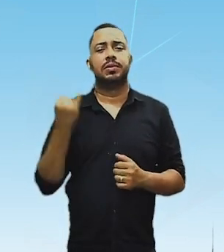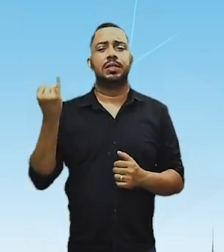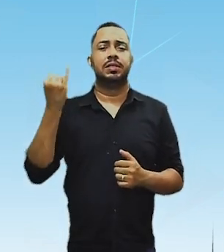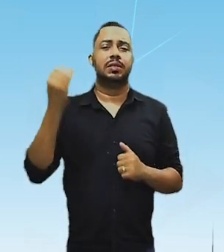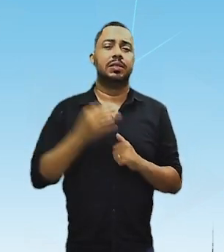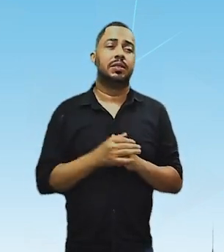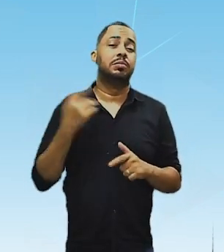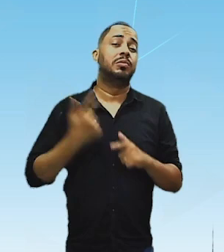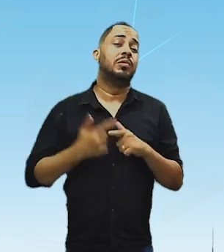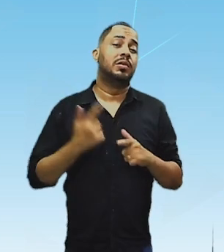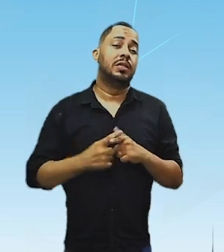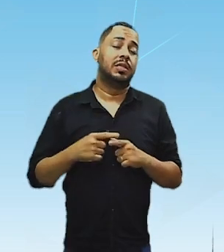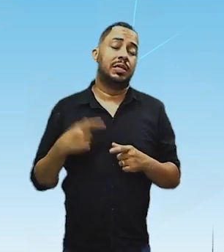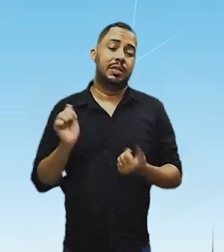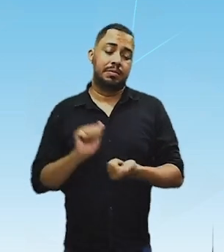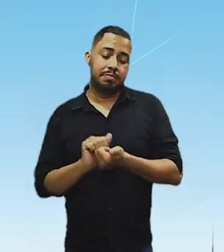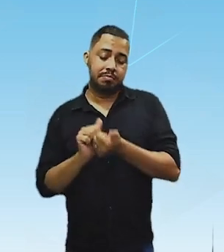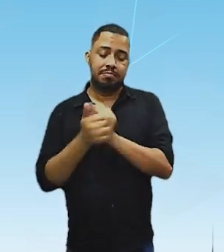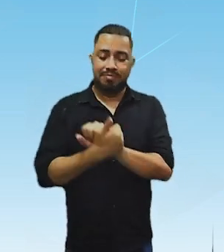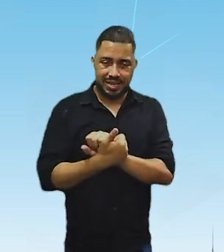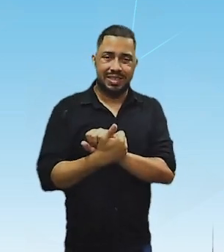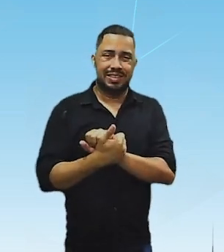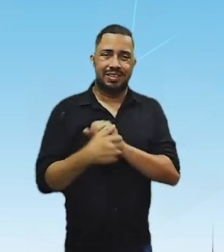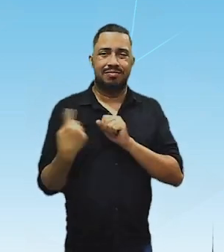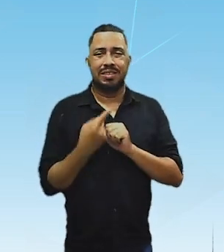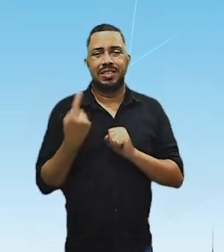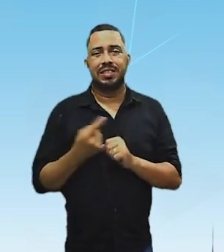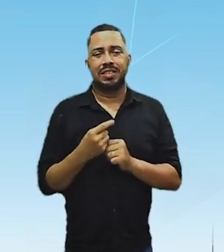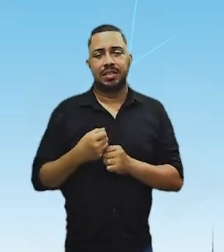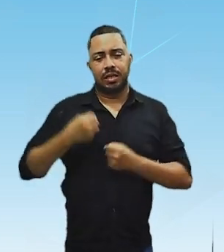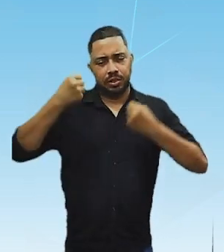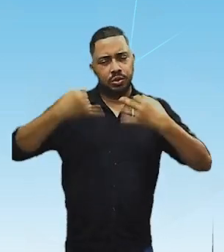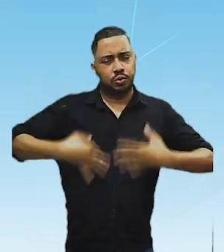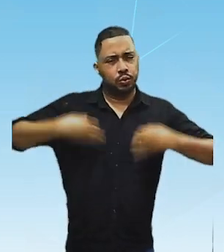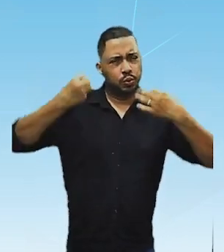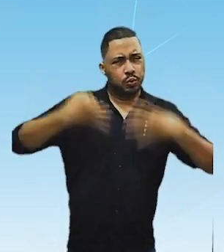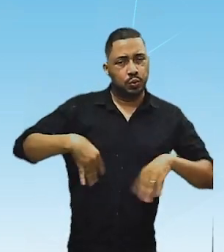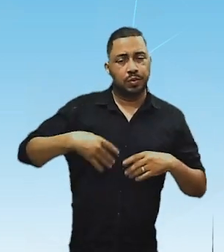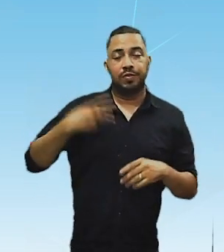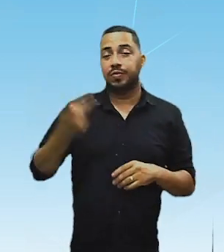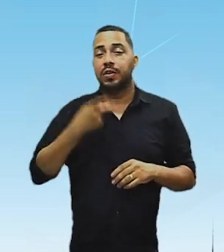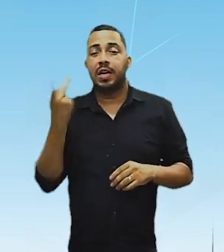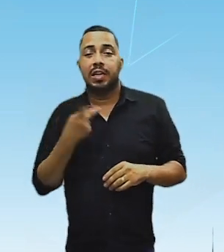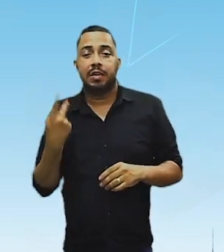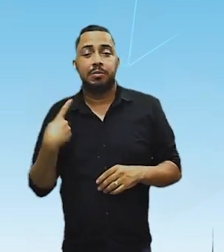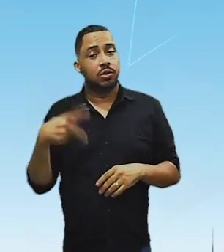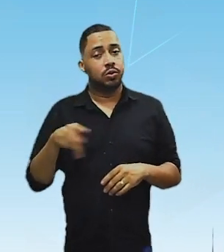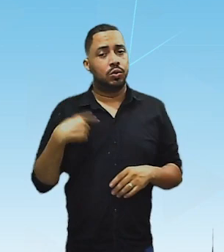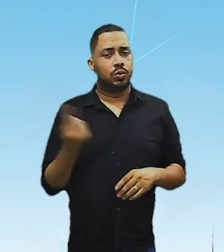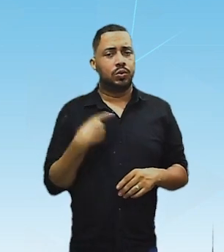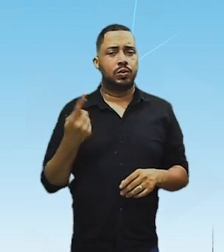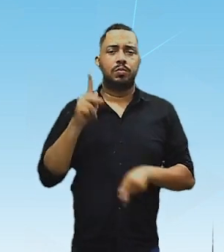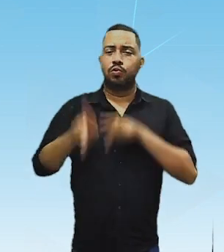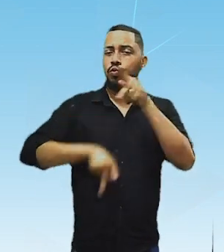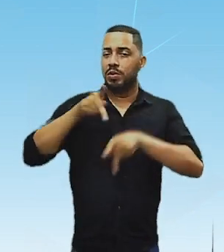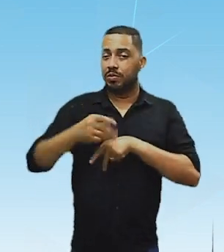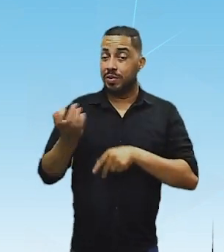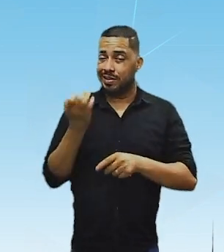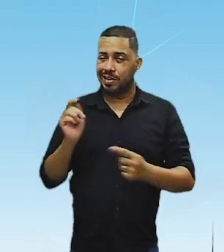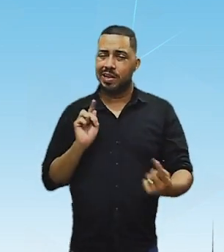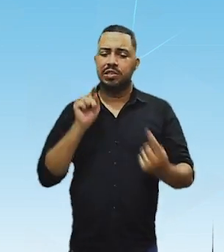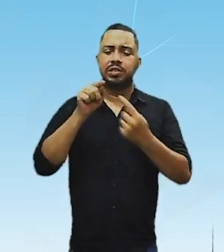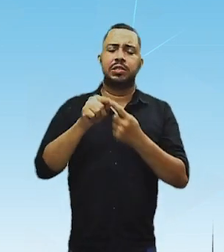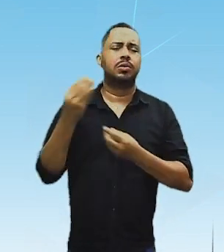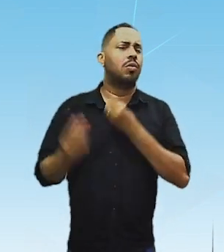porque nós temos que adaptar o nosso discurso, a nossa fala, para o nosso público que nós queremos atingir. Como